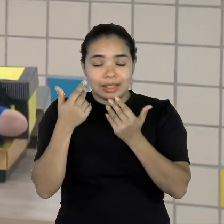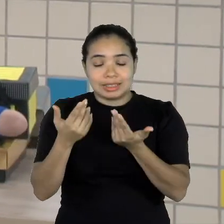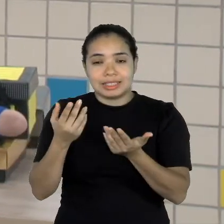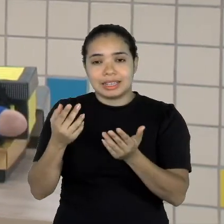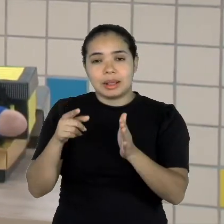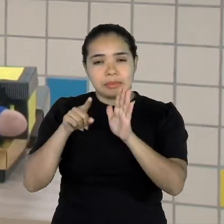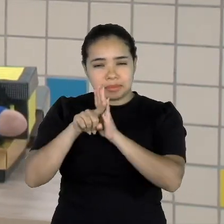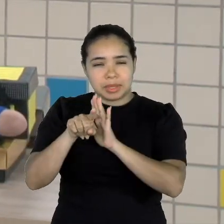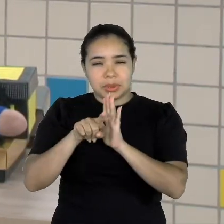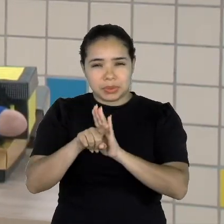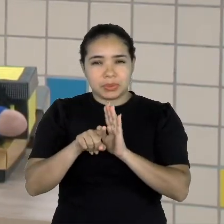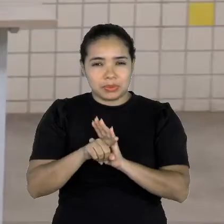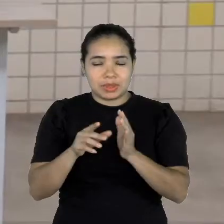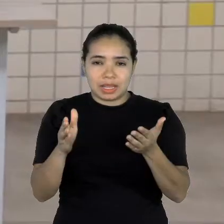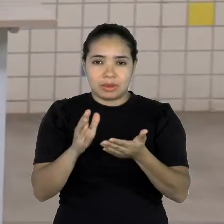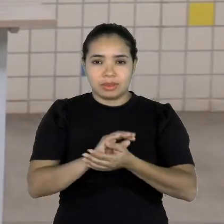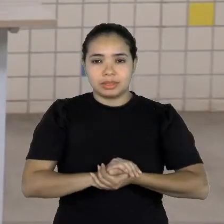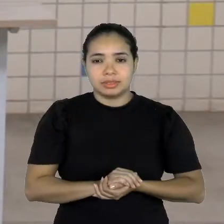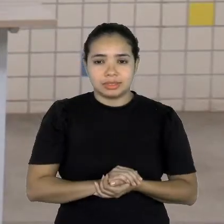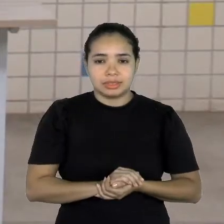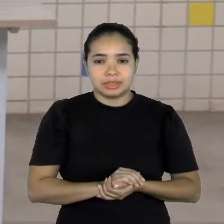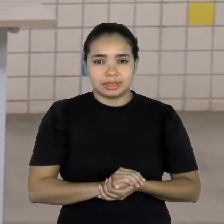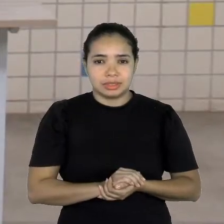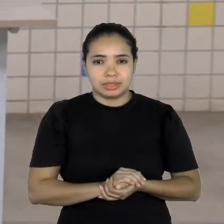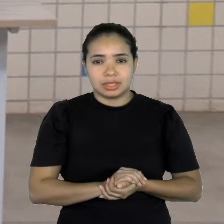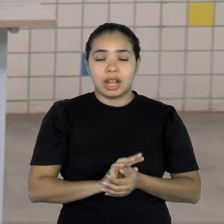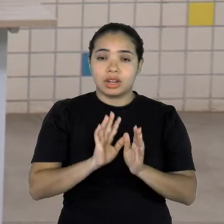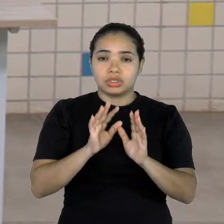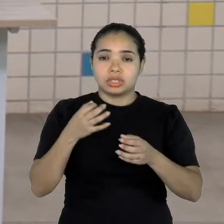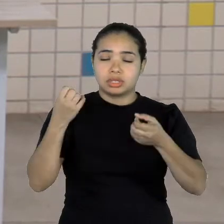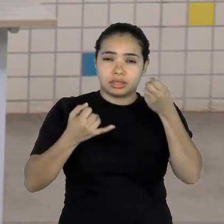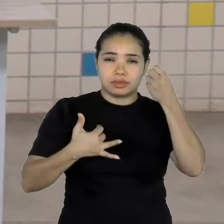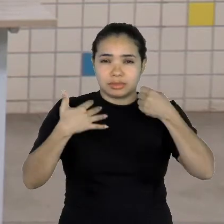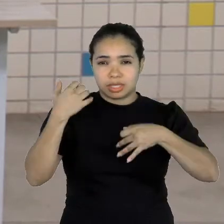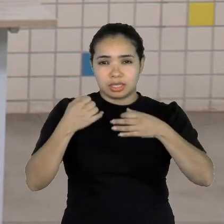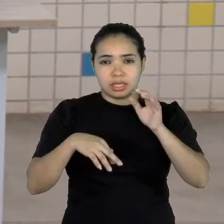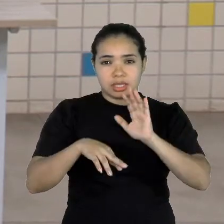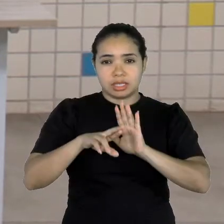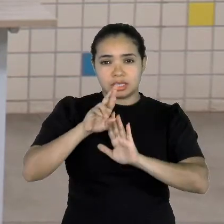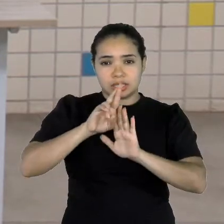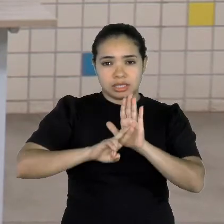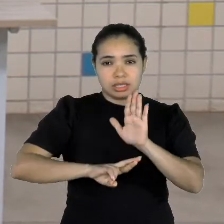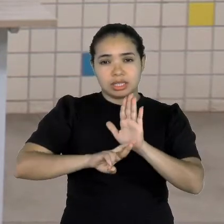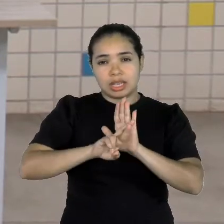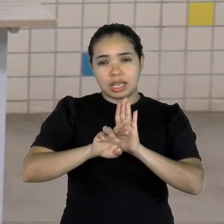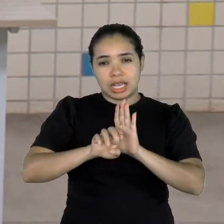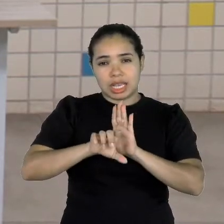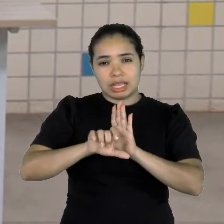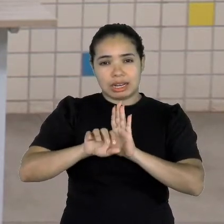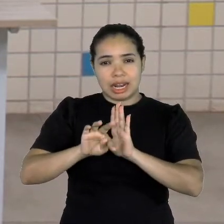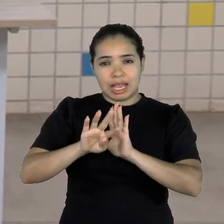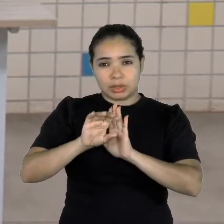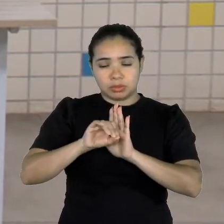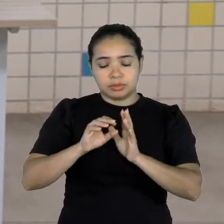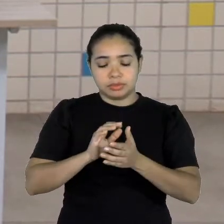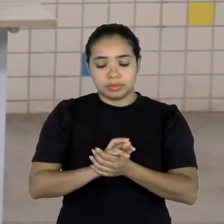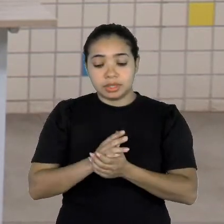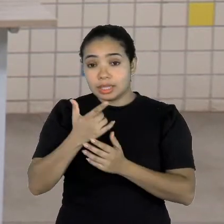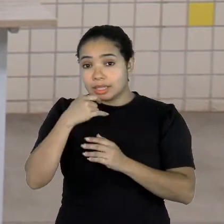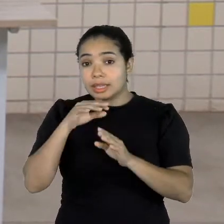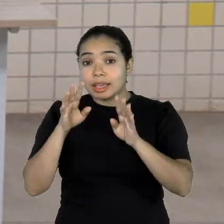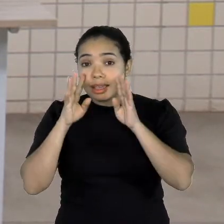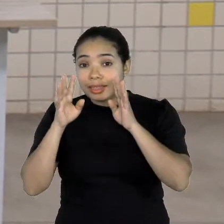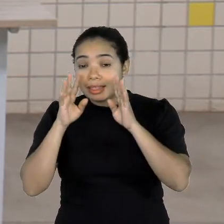algumas perguntas, combinado? Então olha só, eu já falei sobre o relato. A primeira pergunta, quem prestou atenção? Qual